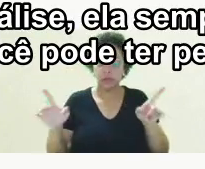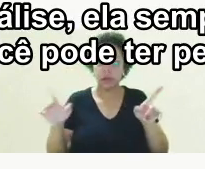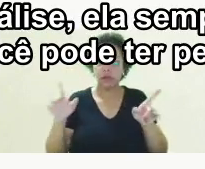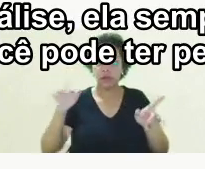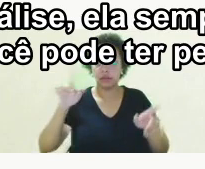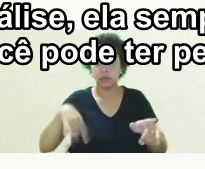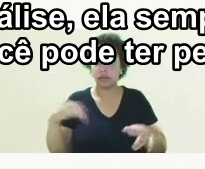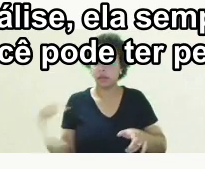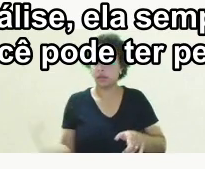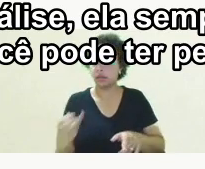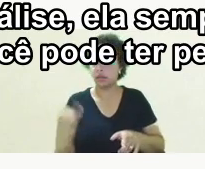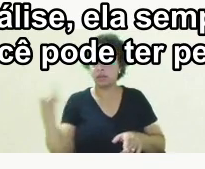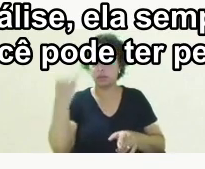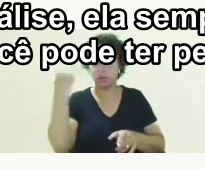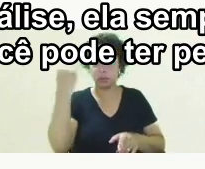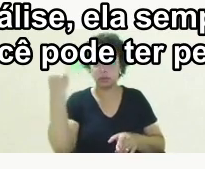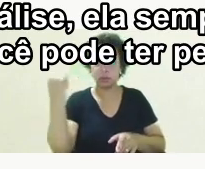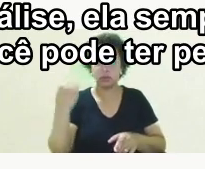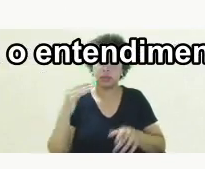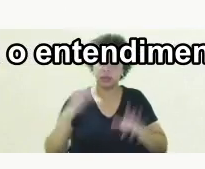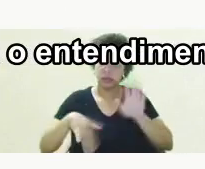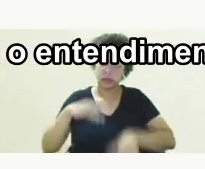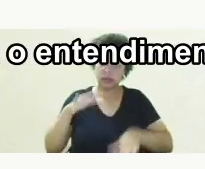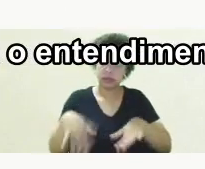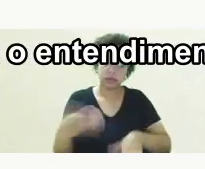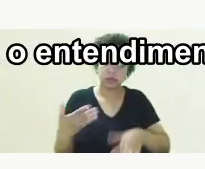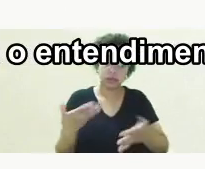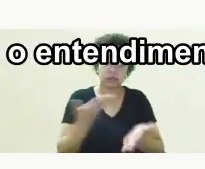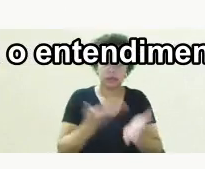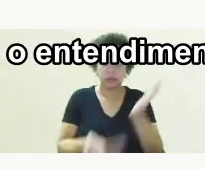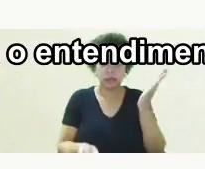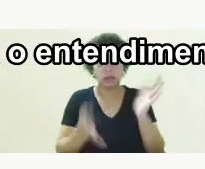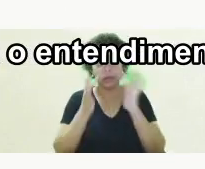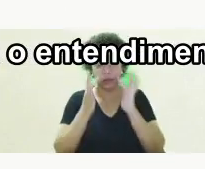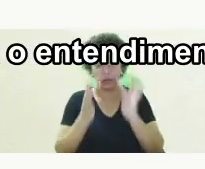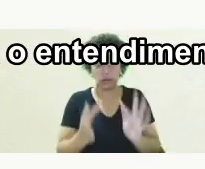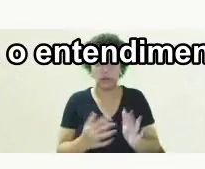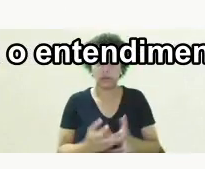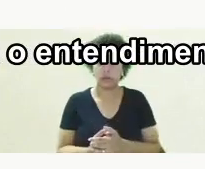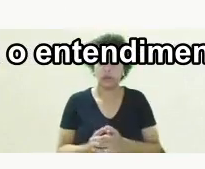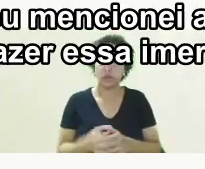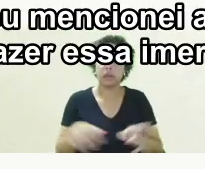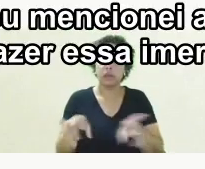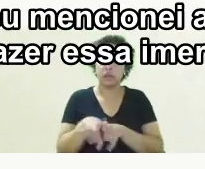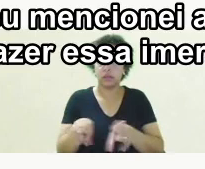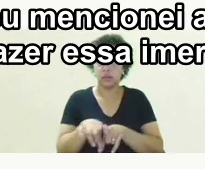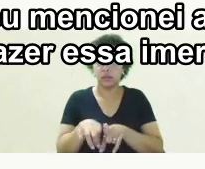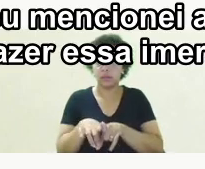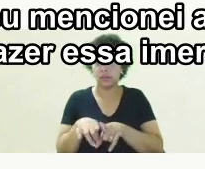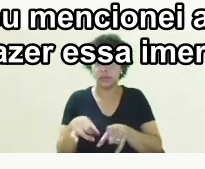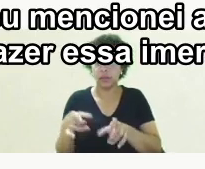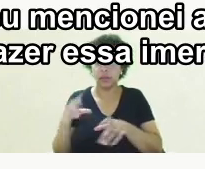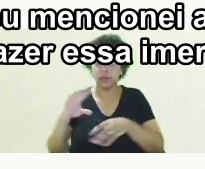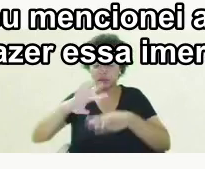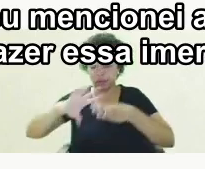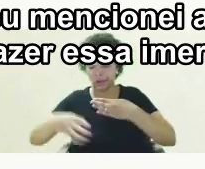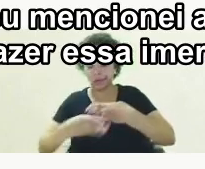bacana que você pode ter perdido a atenção. E ela também complementa o entendimento e a visão de mundo, que foi o que eu mencionei